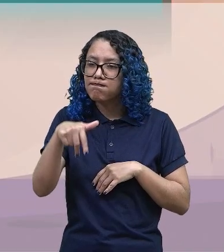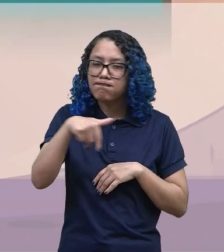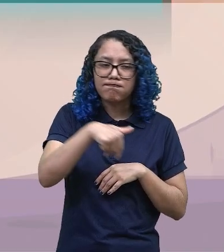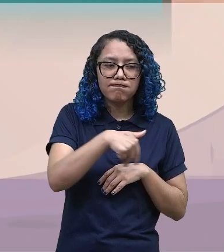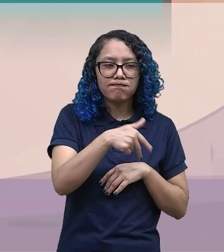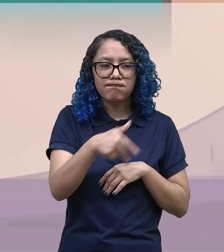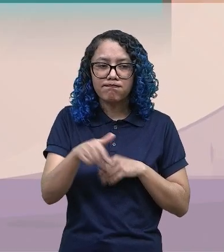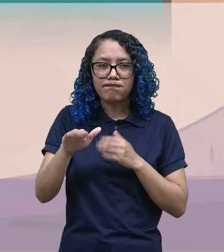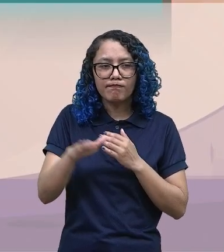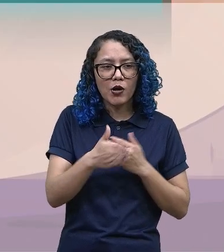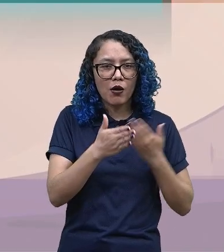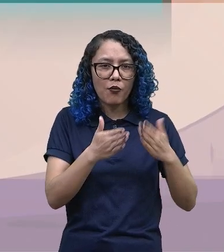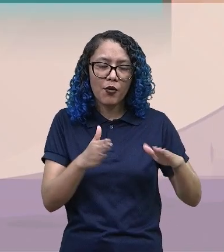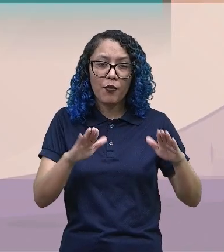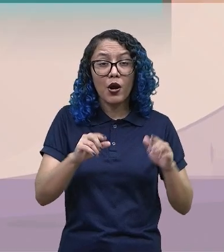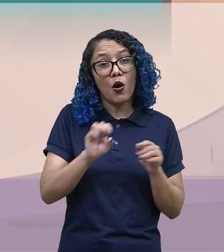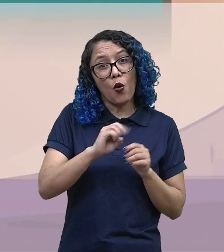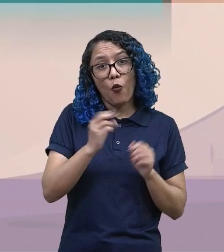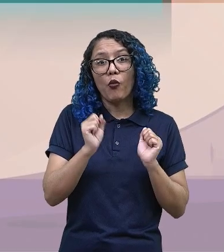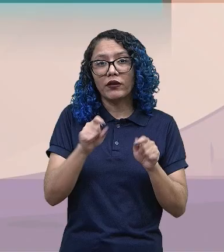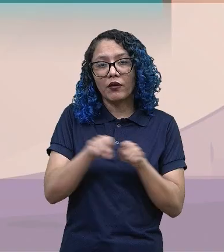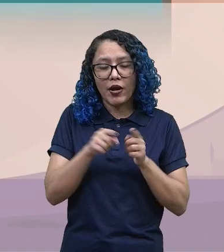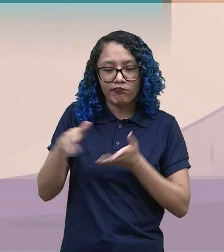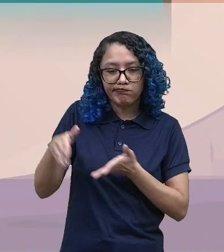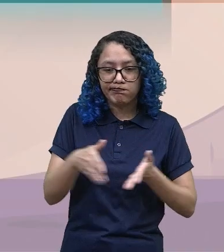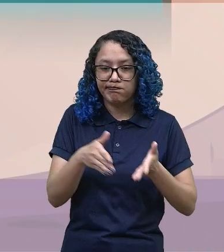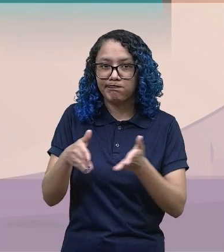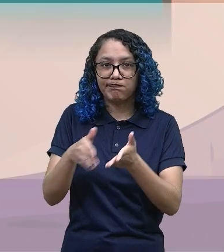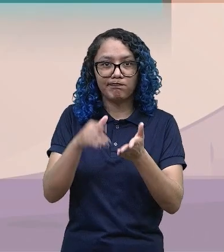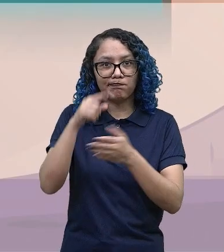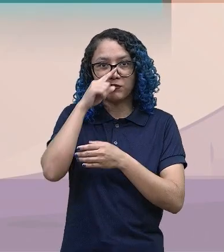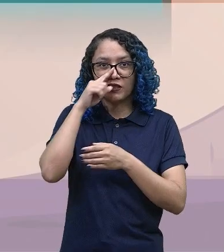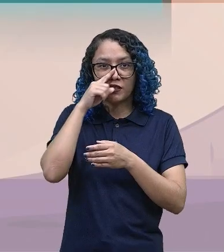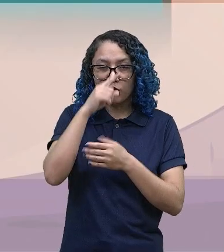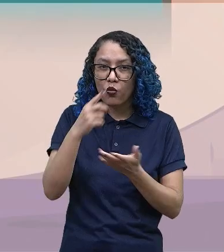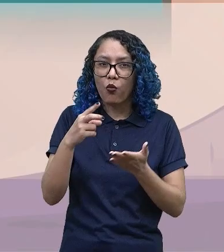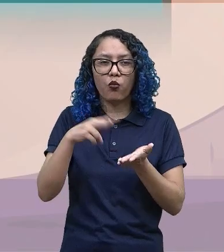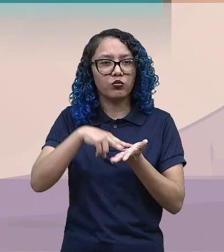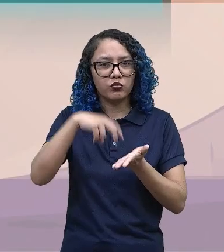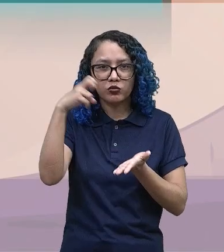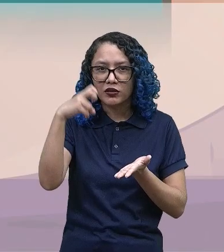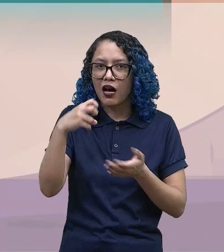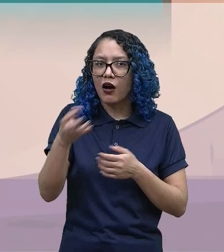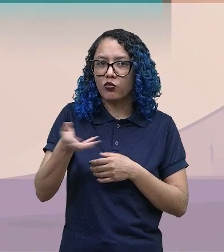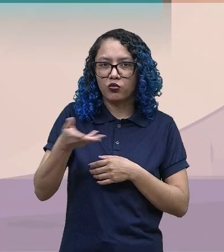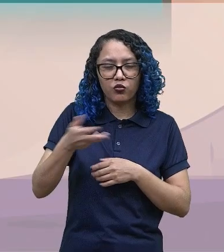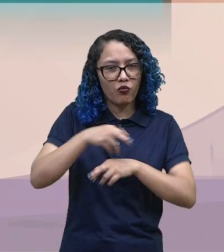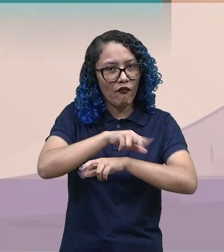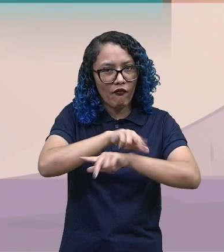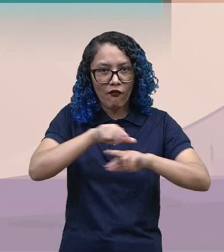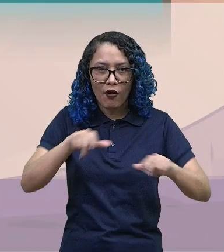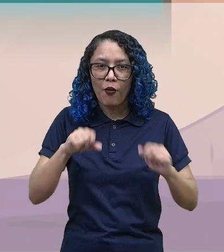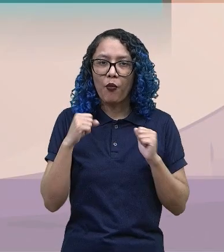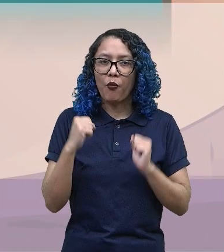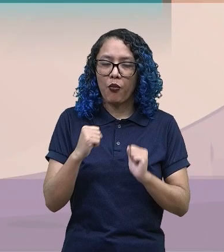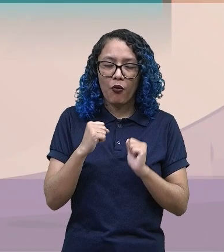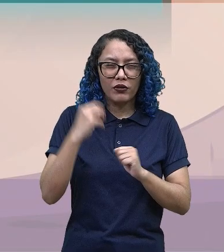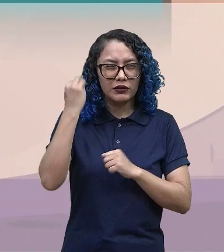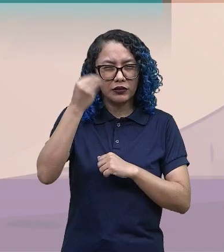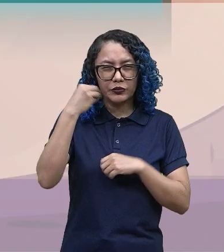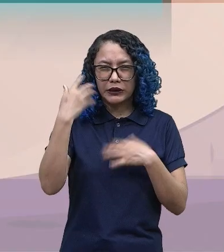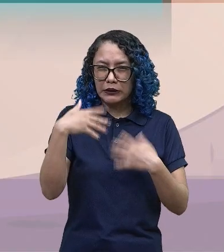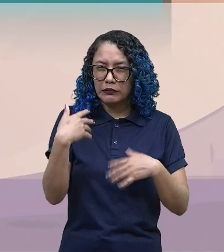alta complexidade, com saltos, manobras e alta velocidade. Então, é uma experiência que proporciona